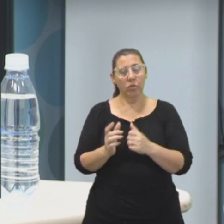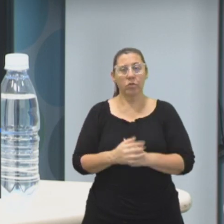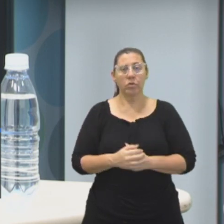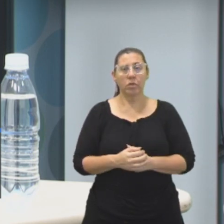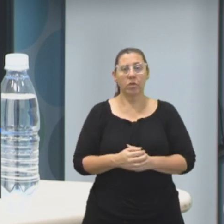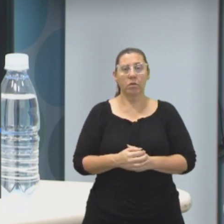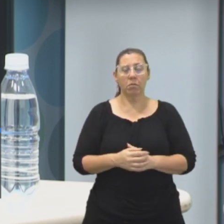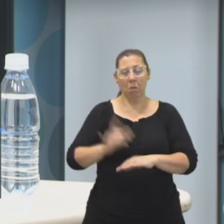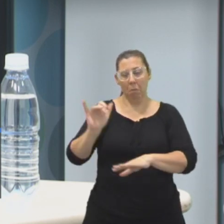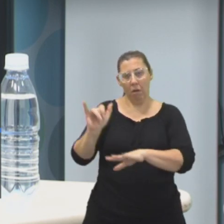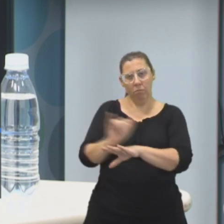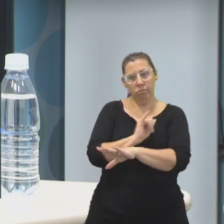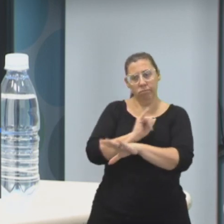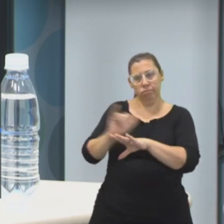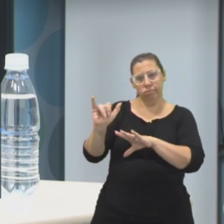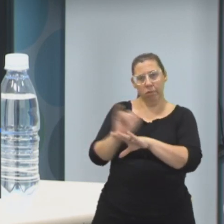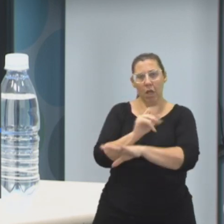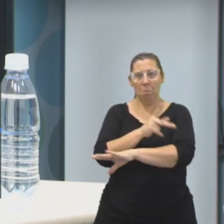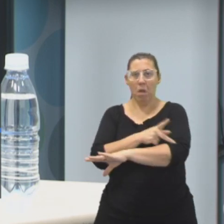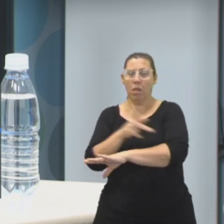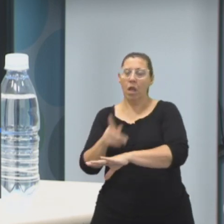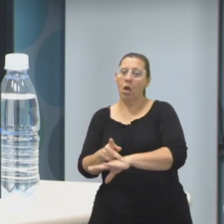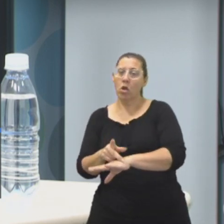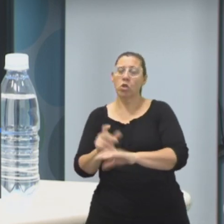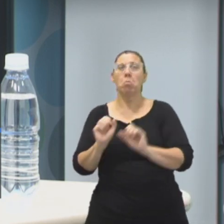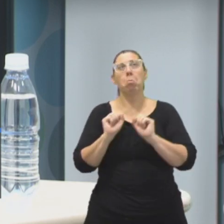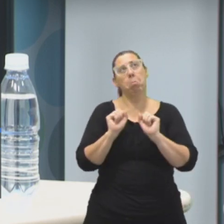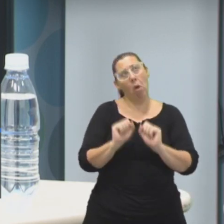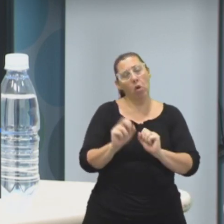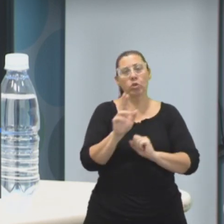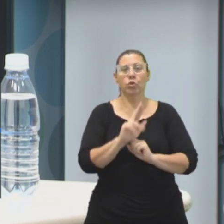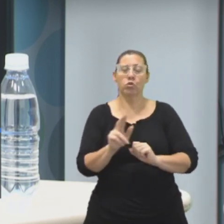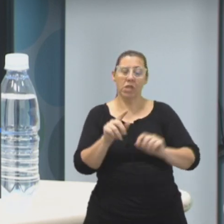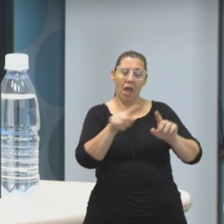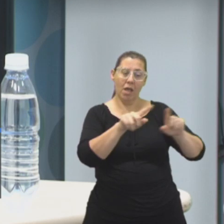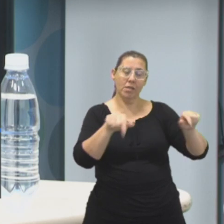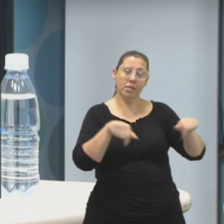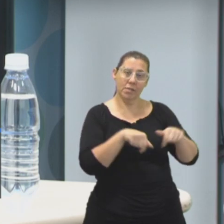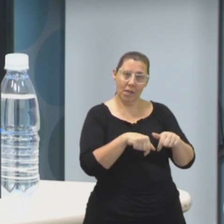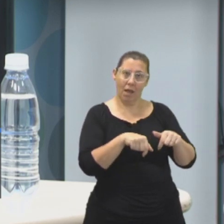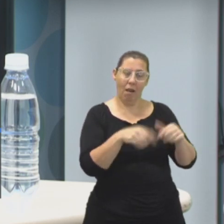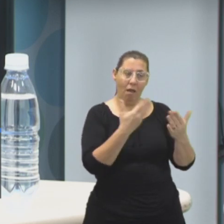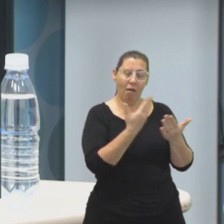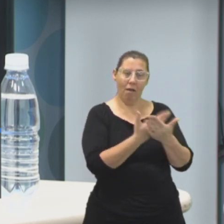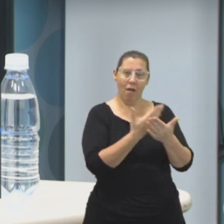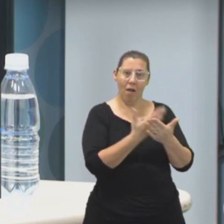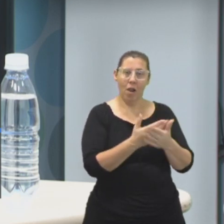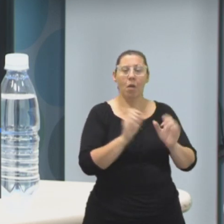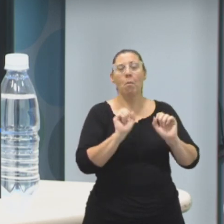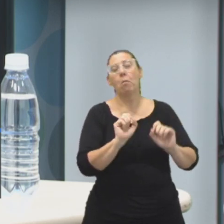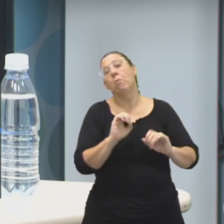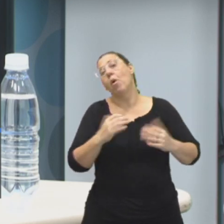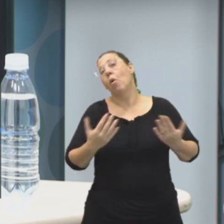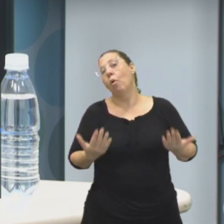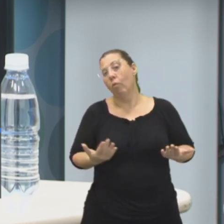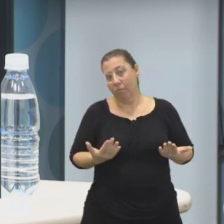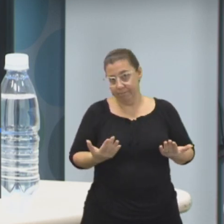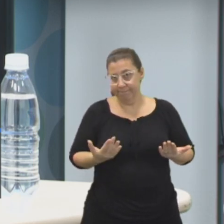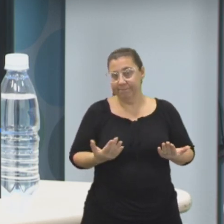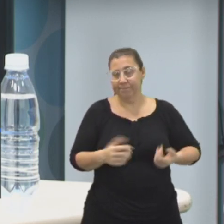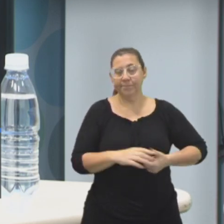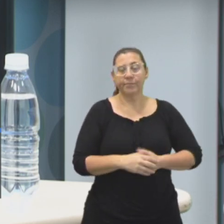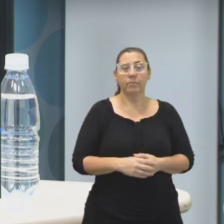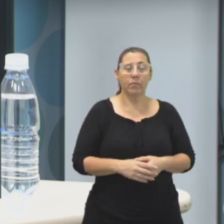de estratégias pedagógicas que o professor pode adotar em sala de aula. Porque daí, nesse sentido, o que acontece? Não